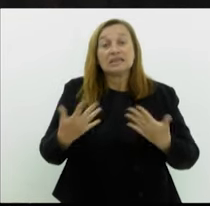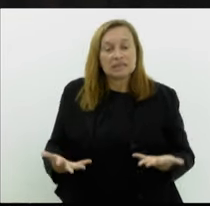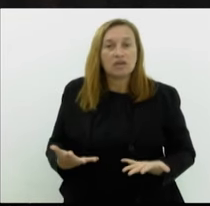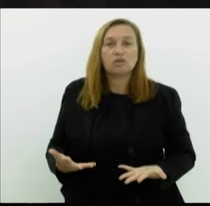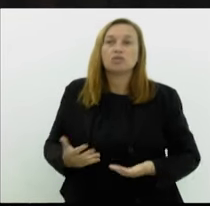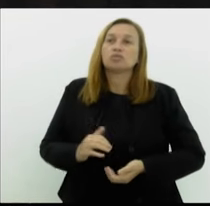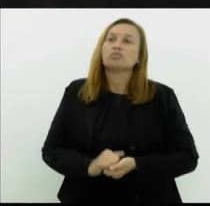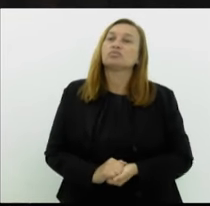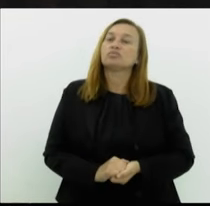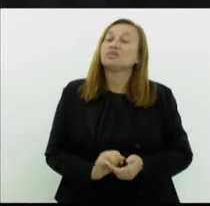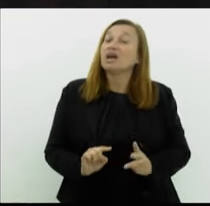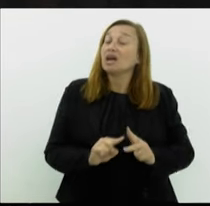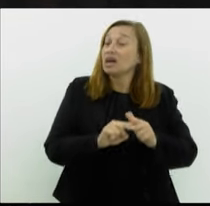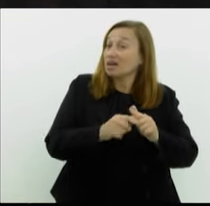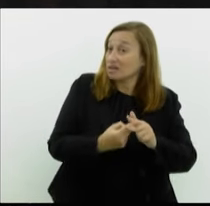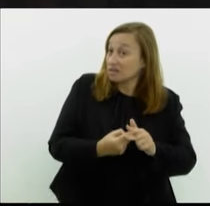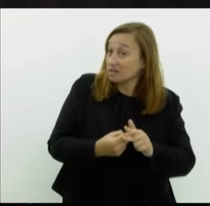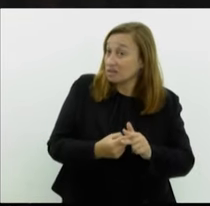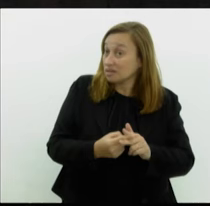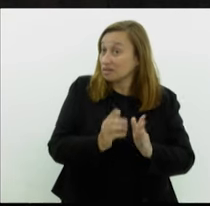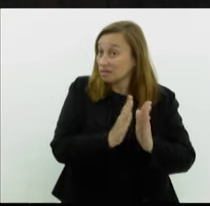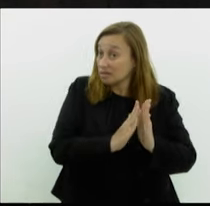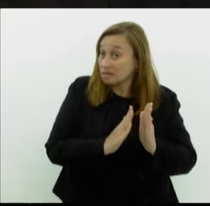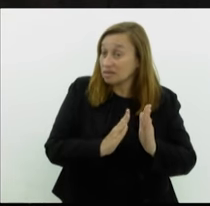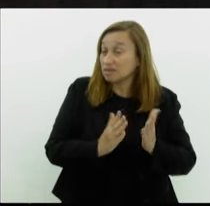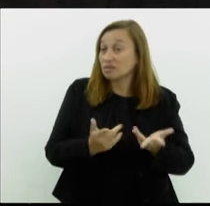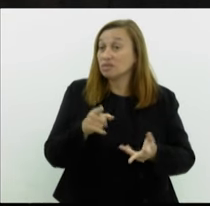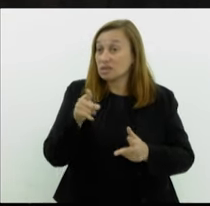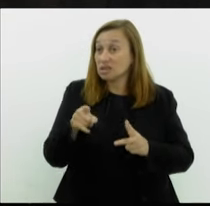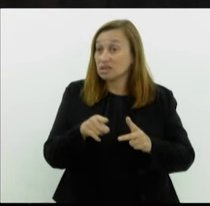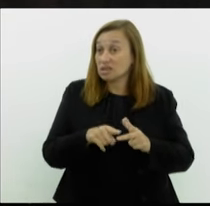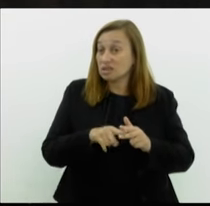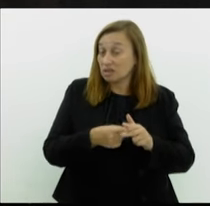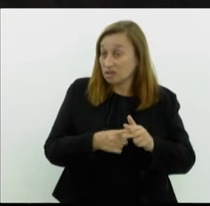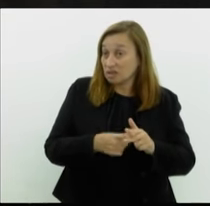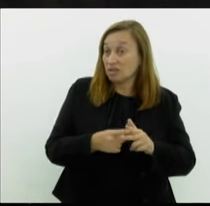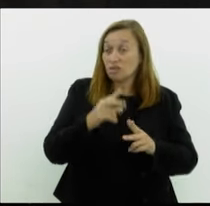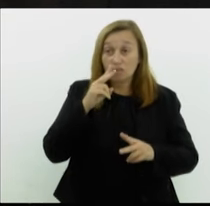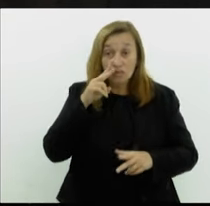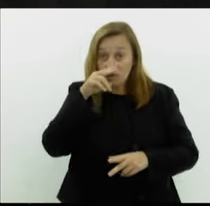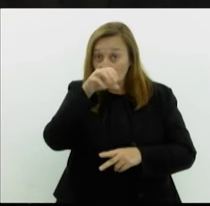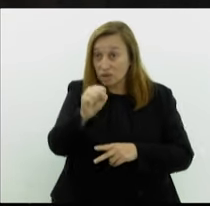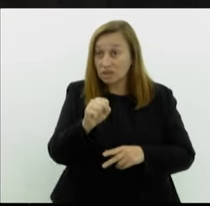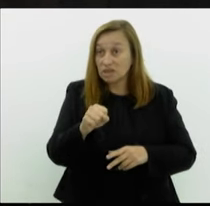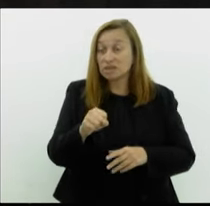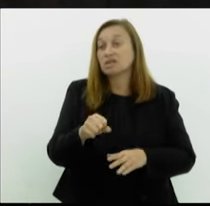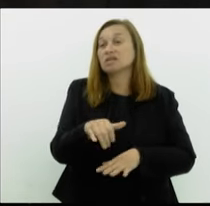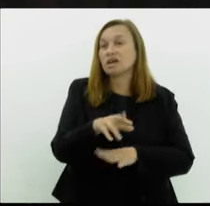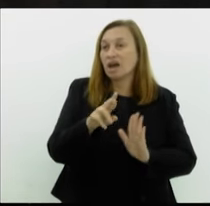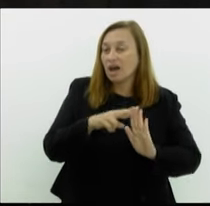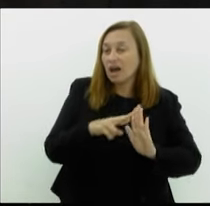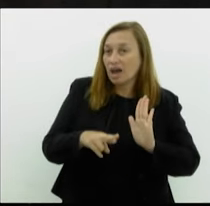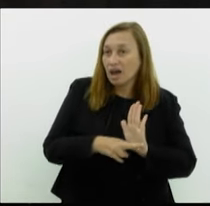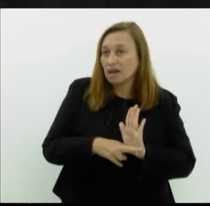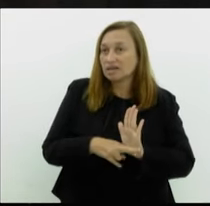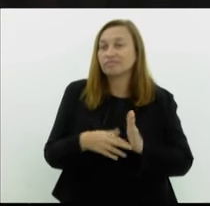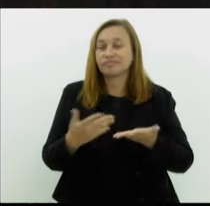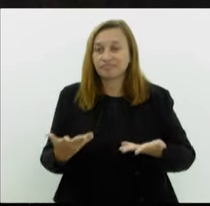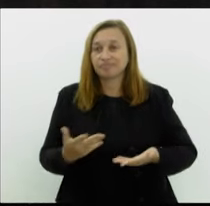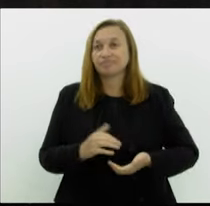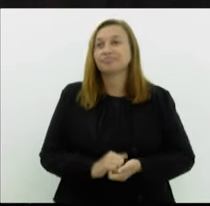se está regulamentando uma exceção à regra, na verdade, você está encrudecendo e fortalecendo a regra. E, dessa